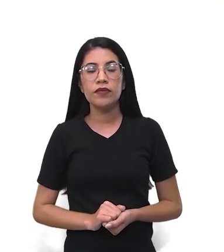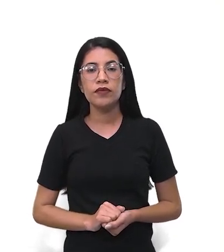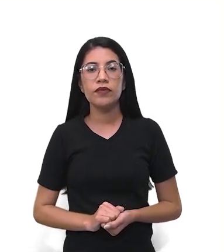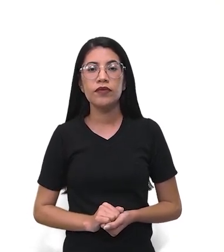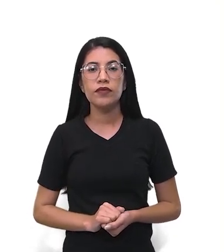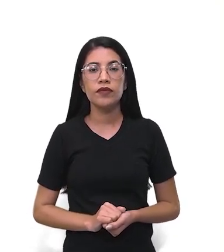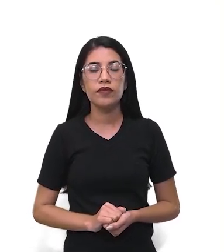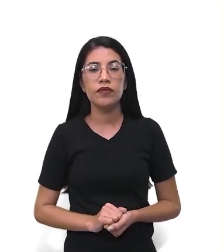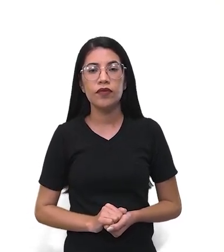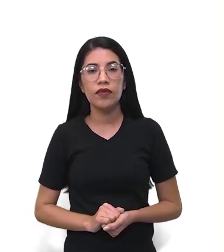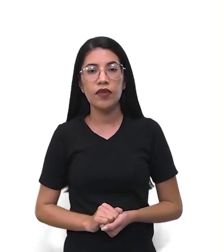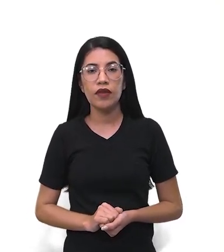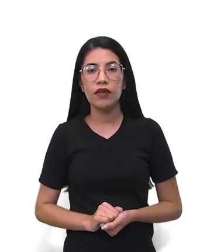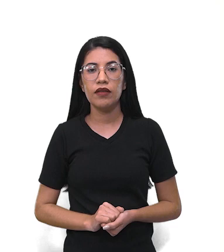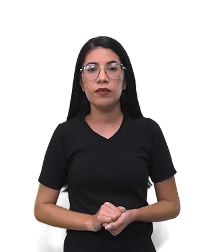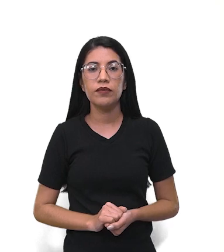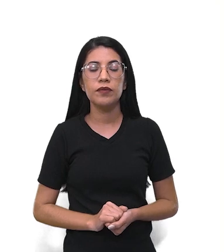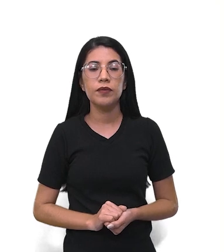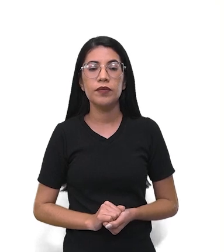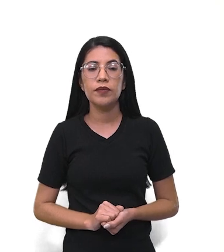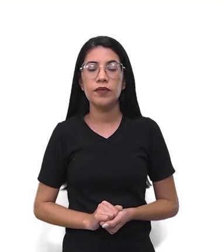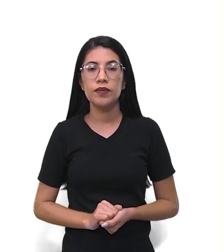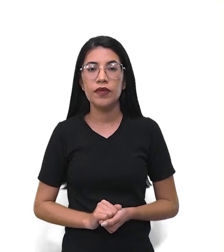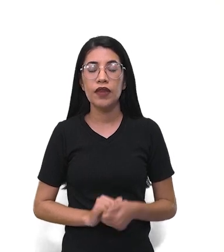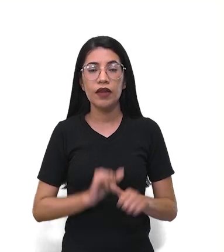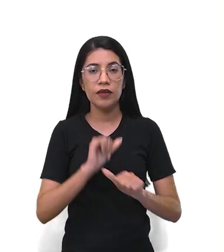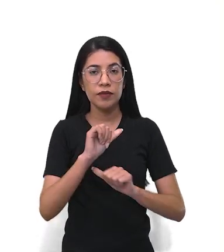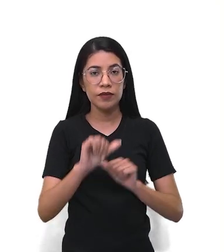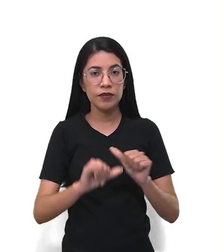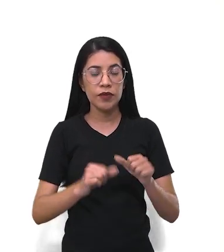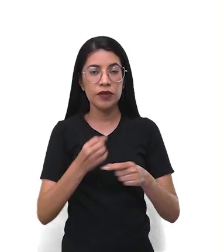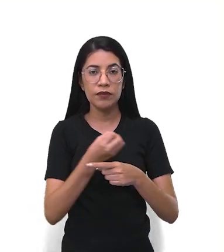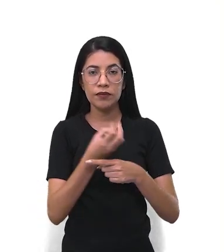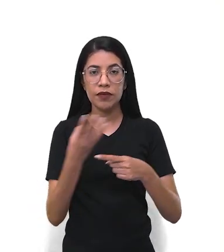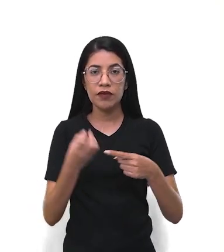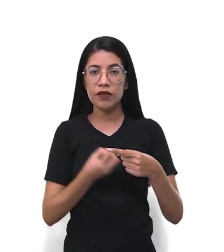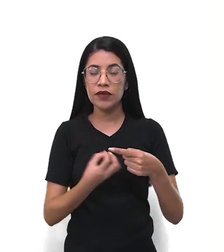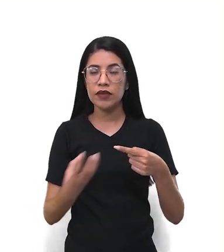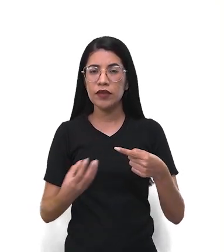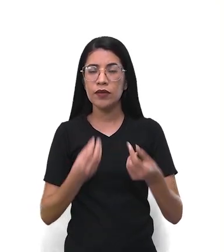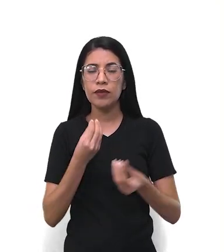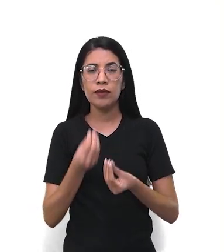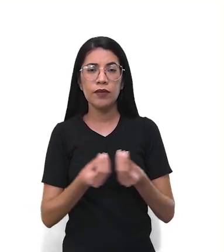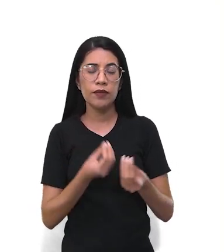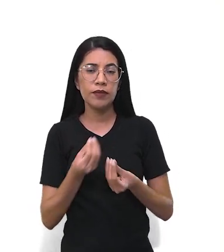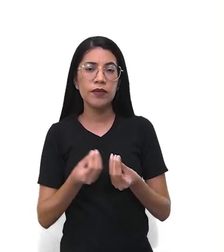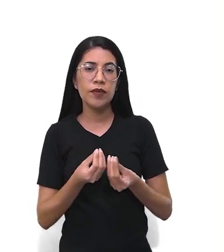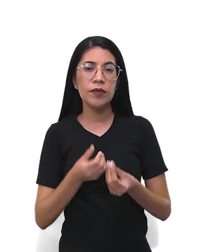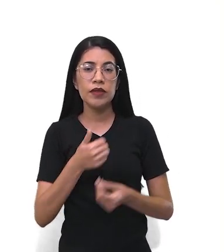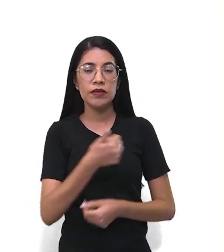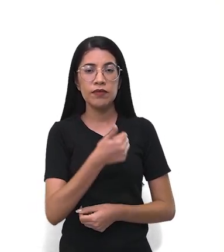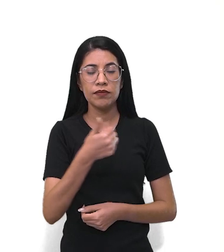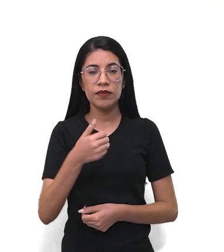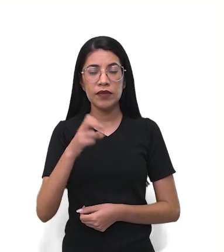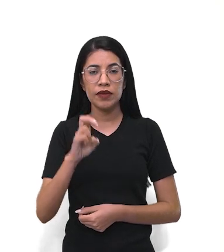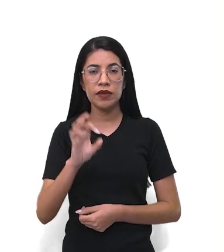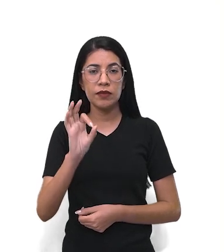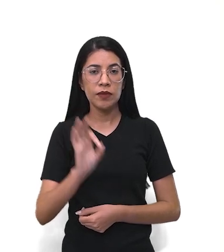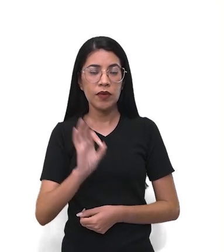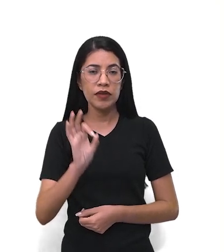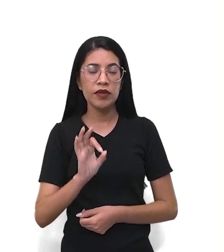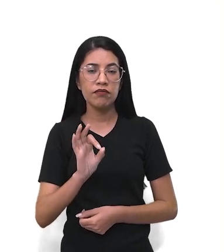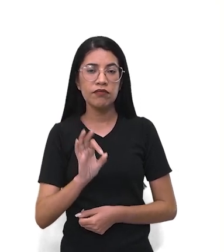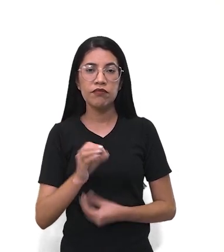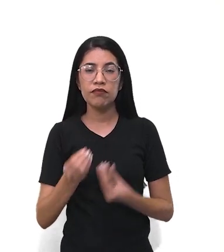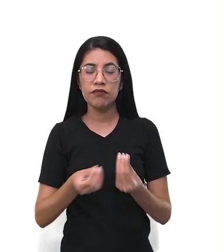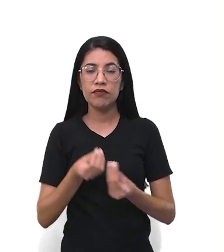Vamos transformar em fração. E como é que a gente vai transformar em fração, professor? 115%. Não tem problema,